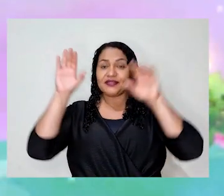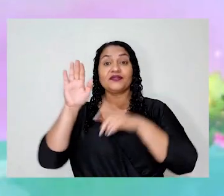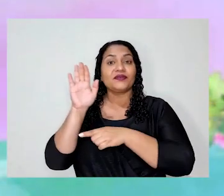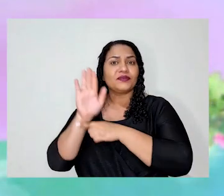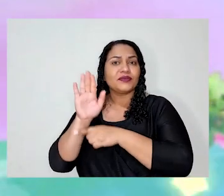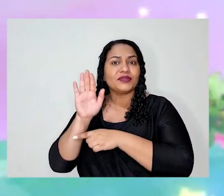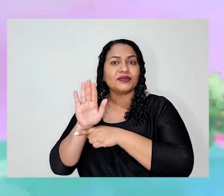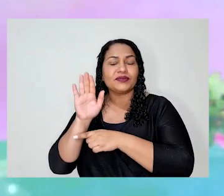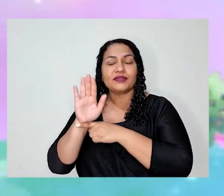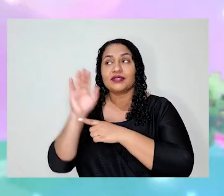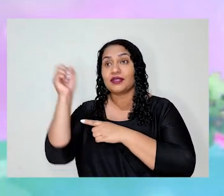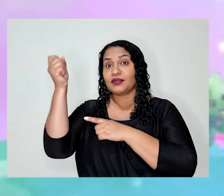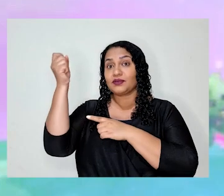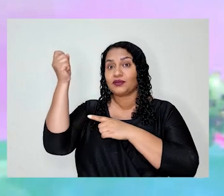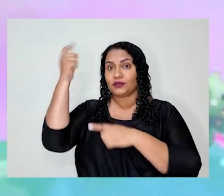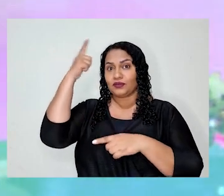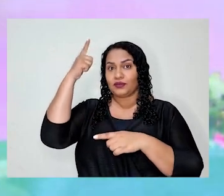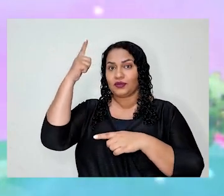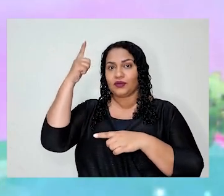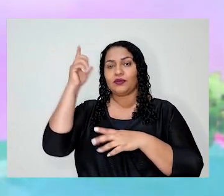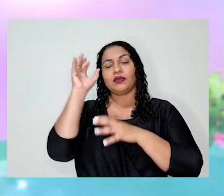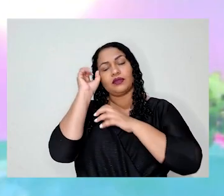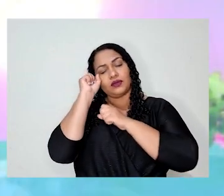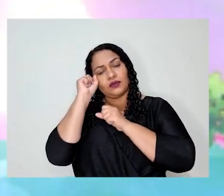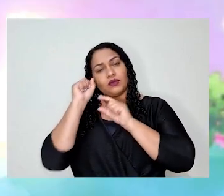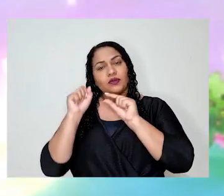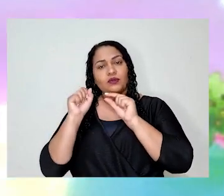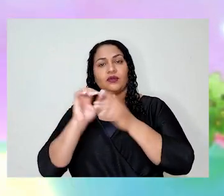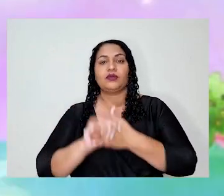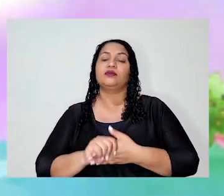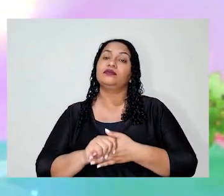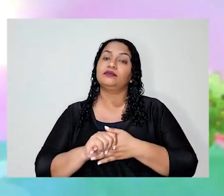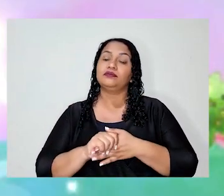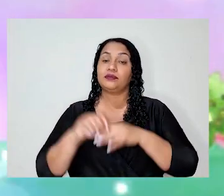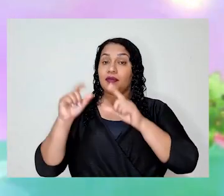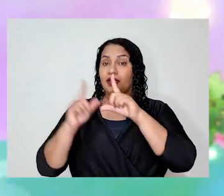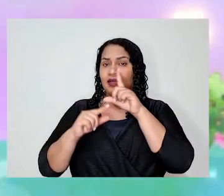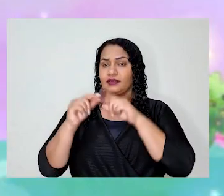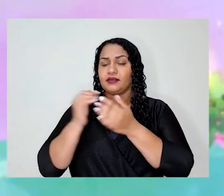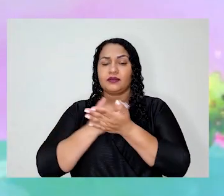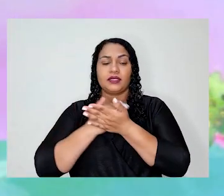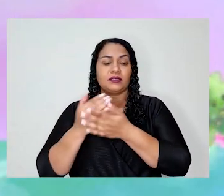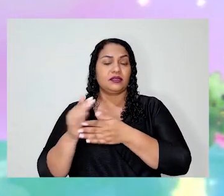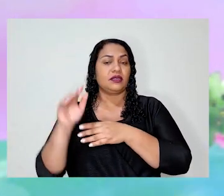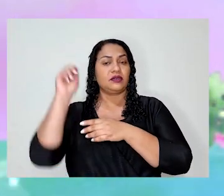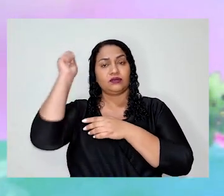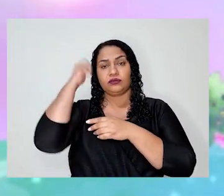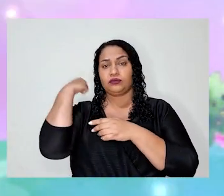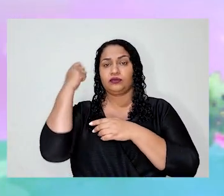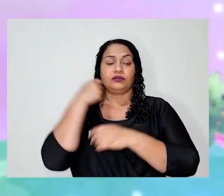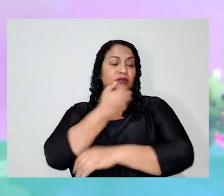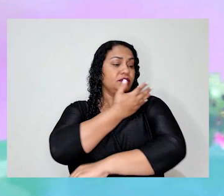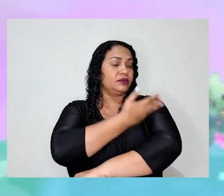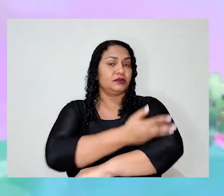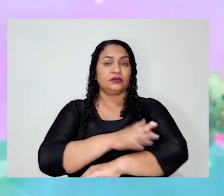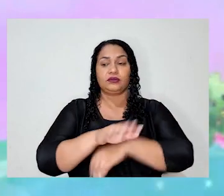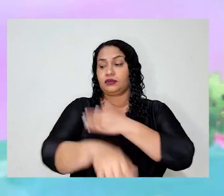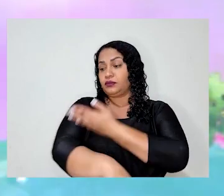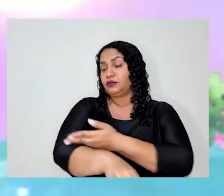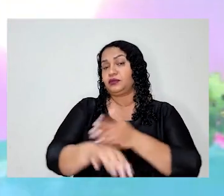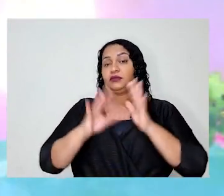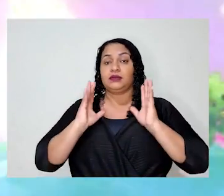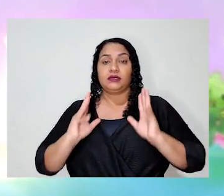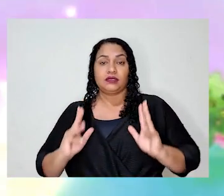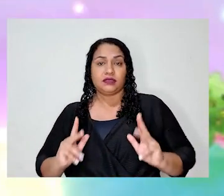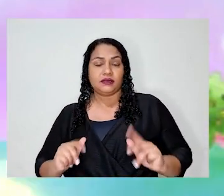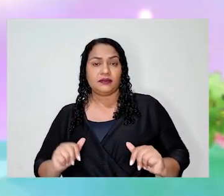o sol a tirar um cochilo. As estrelinhas começaram a se escovar e limpar-se,